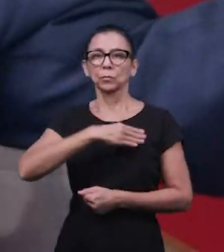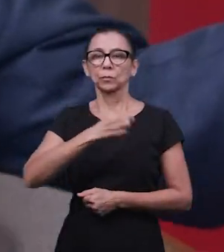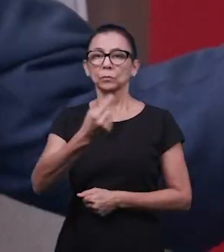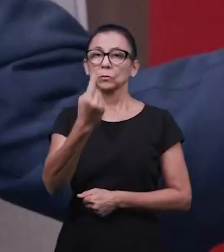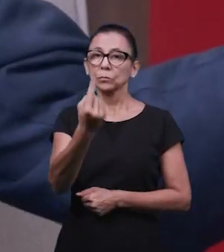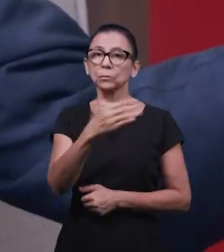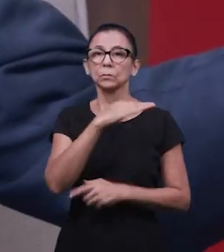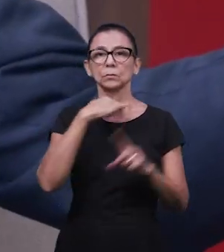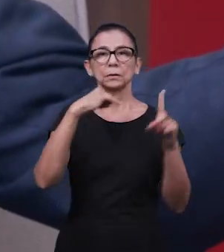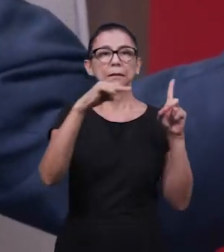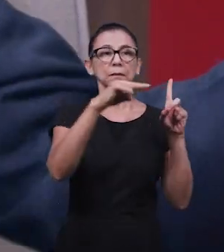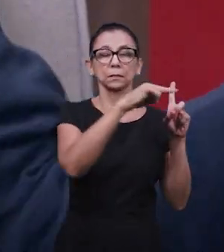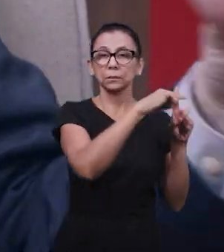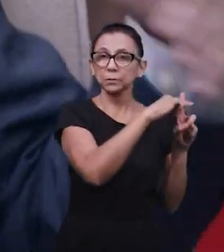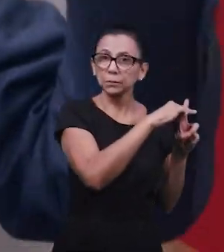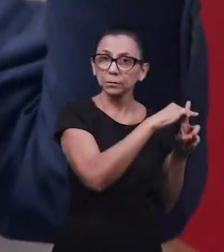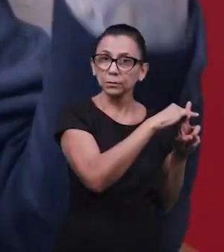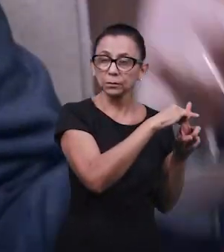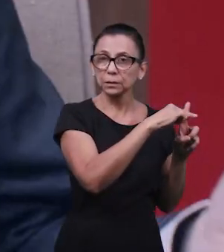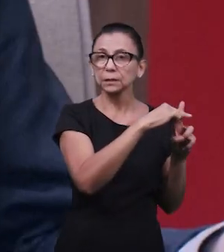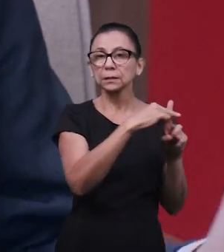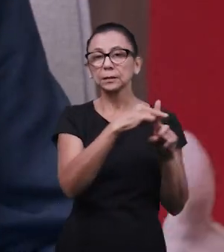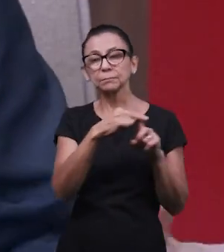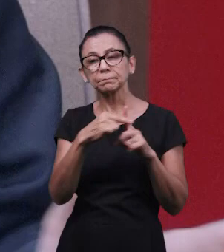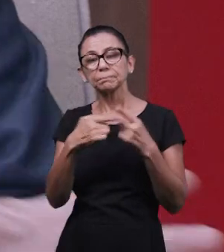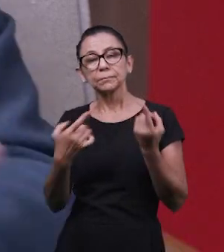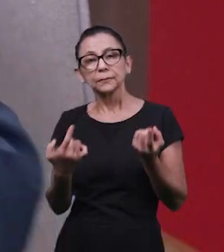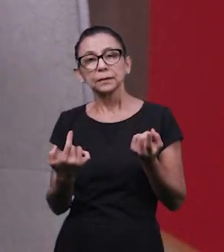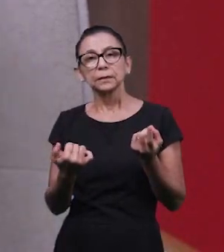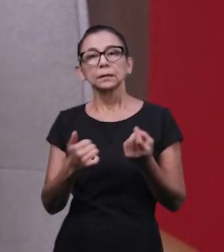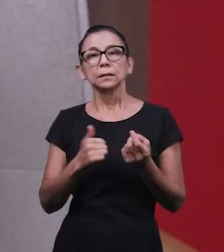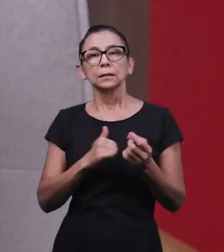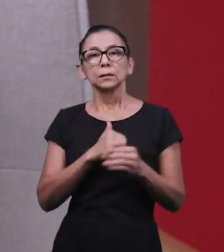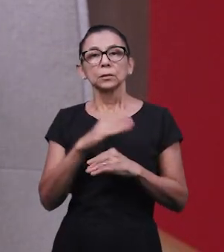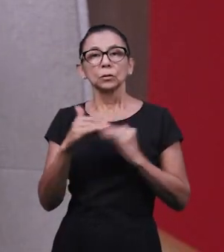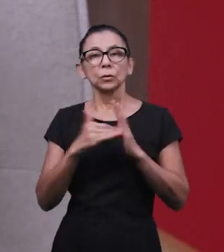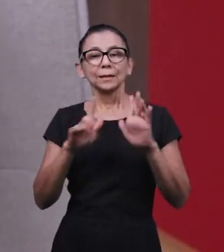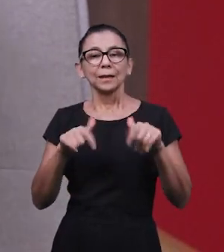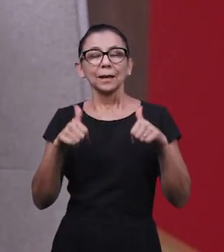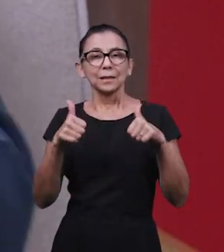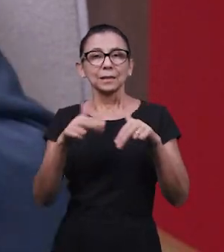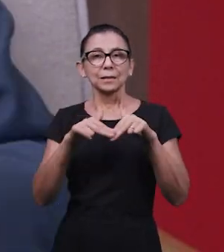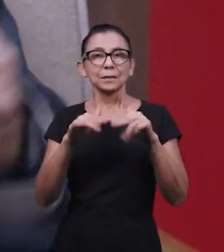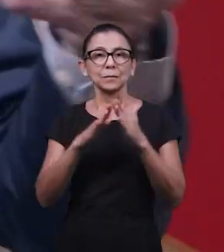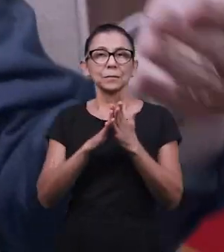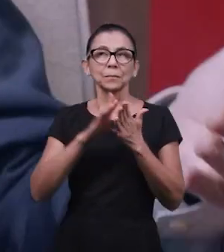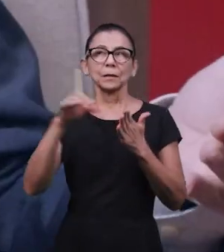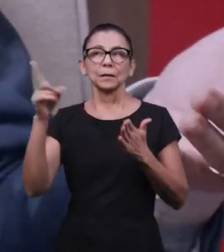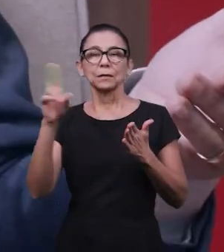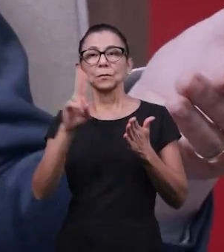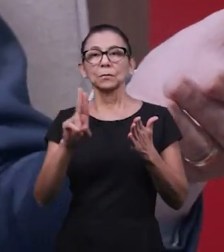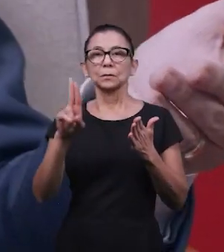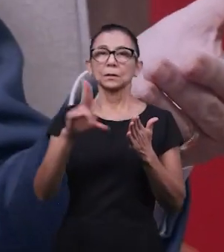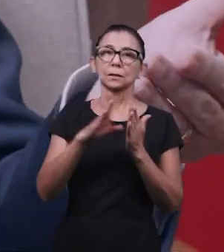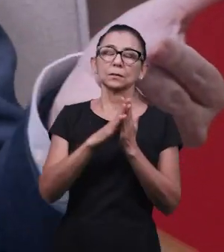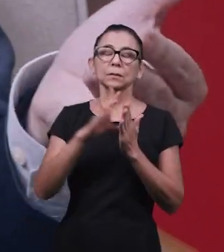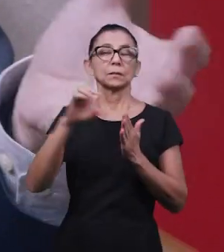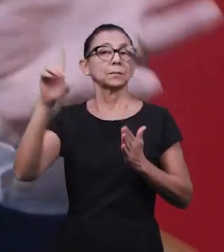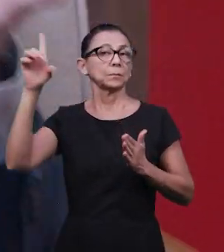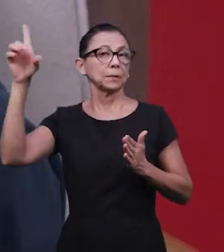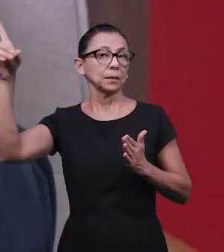texto. Tudo que Deus fez, especialmente enviando seu único filho, Jesus, ao mundo